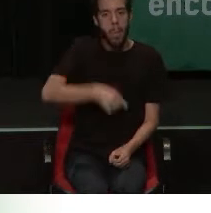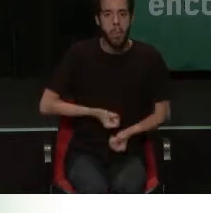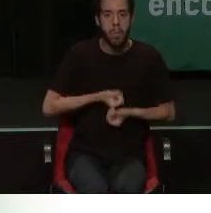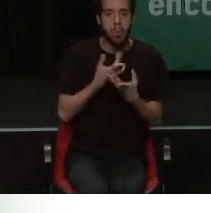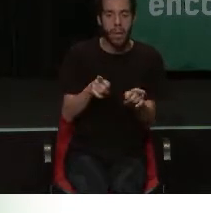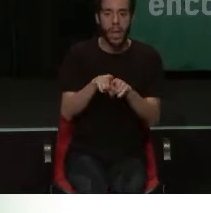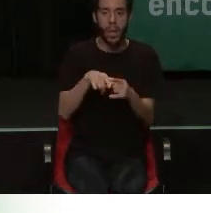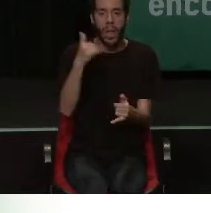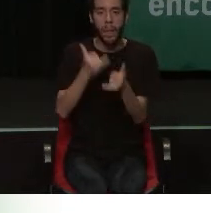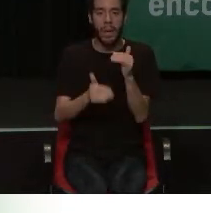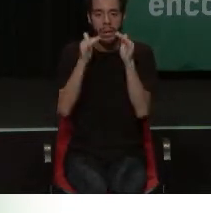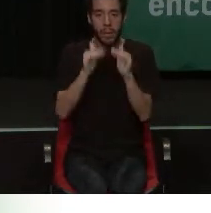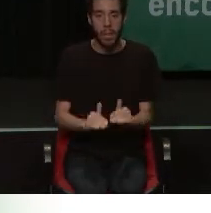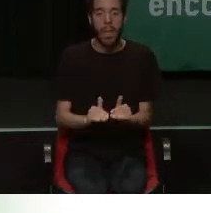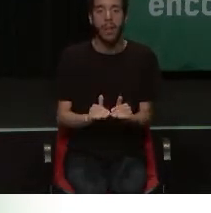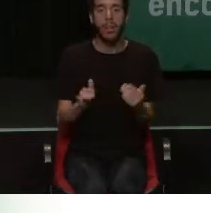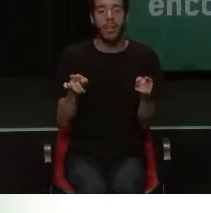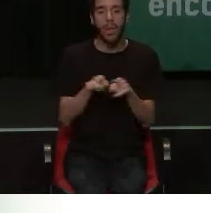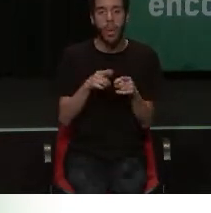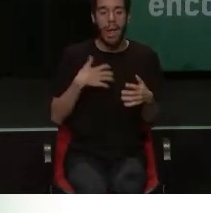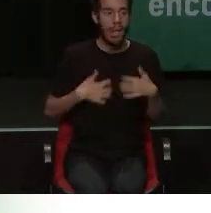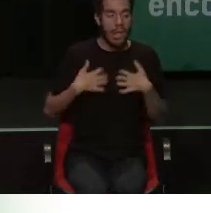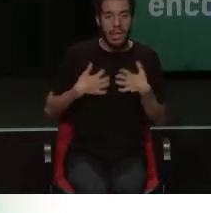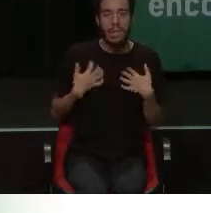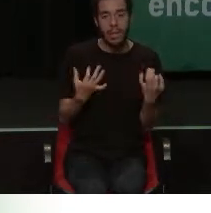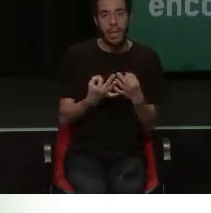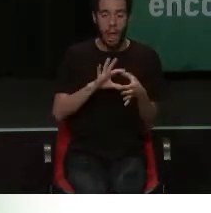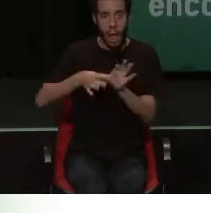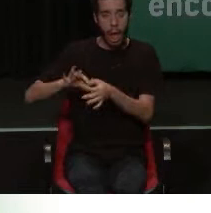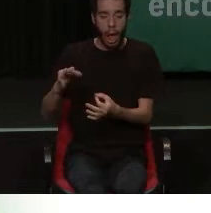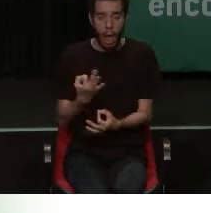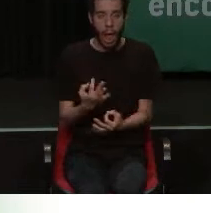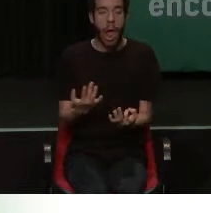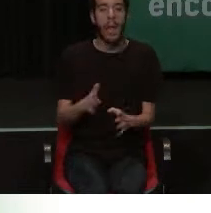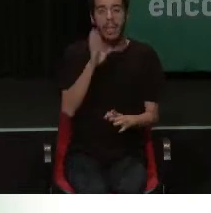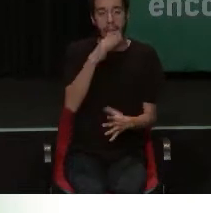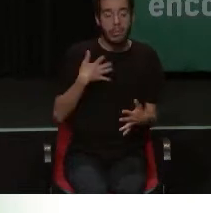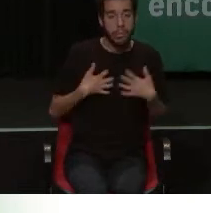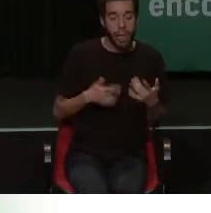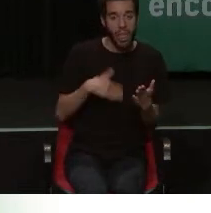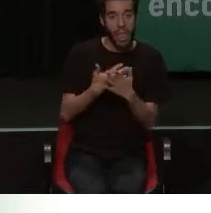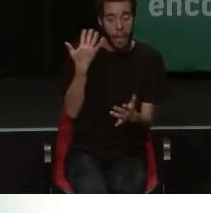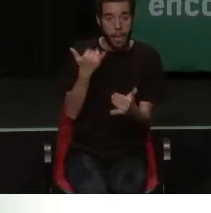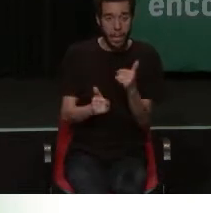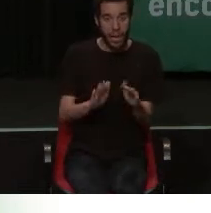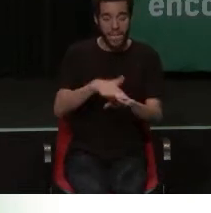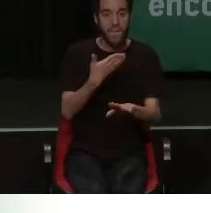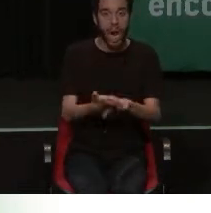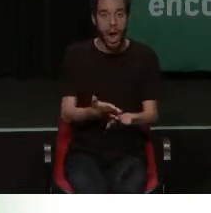risco. A vinculação ansiosa faz-nos sentido, portanto, quanto mais vinculação ansiosa, mais a exposição ao risco, mas a